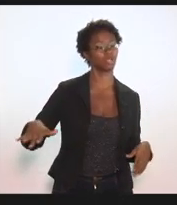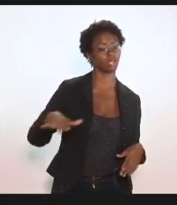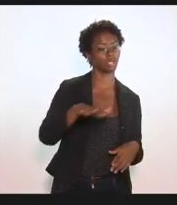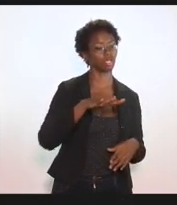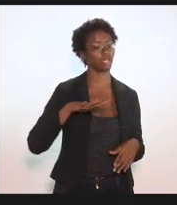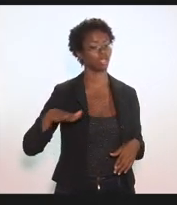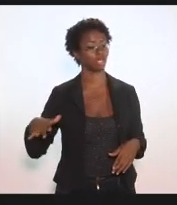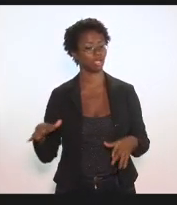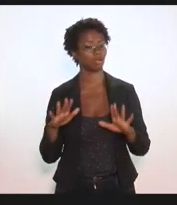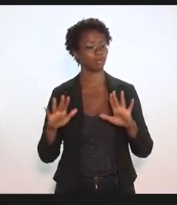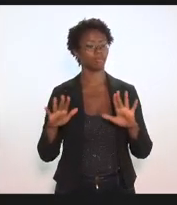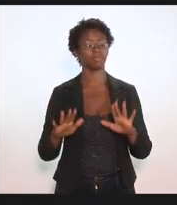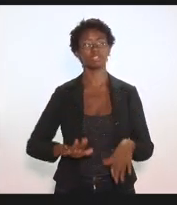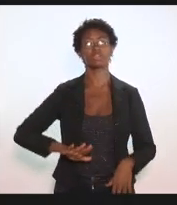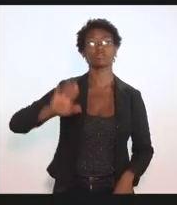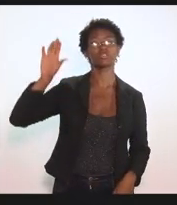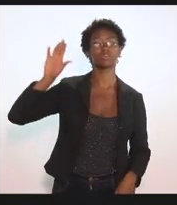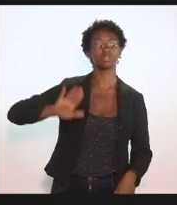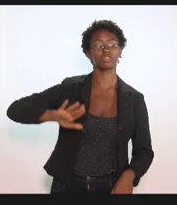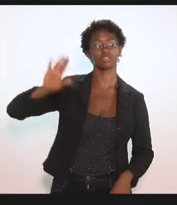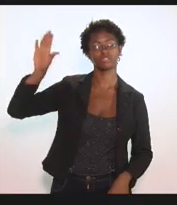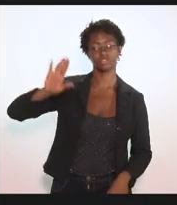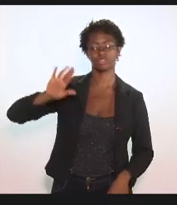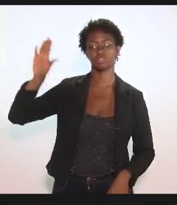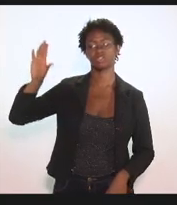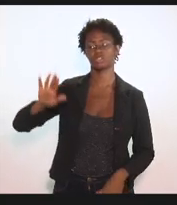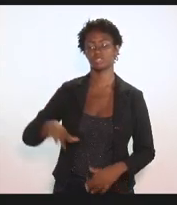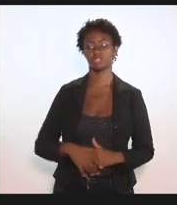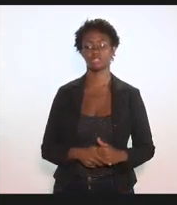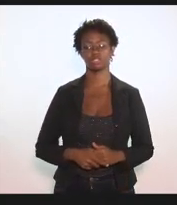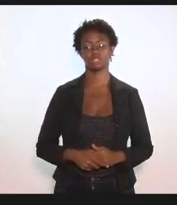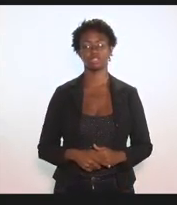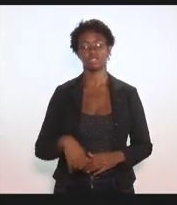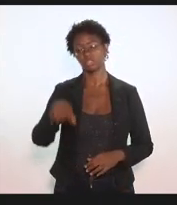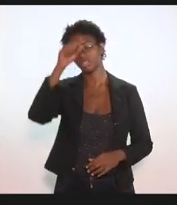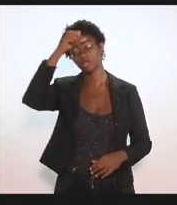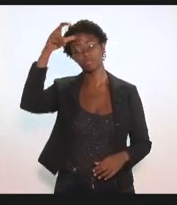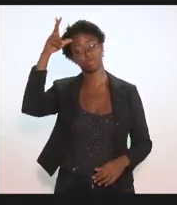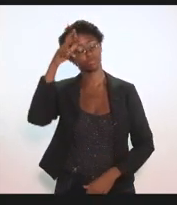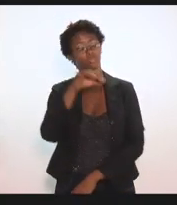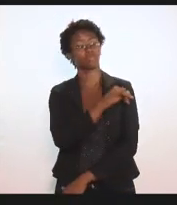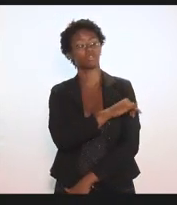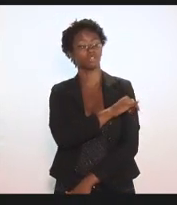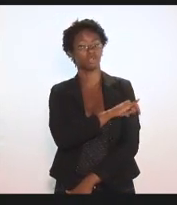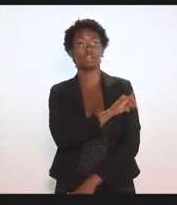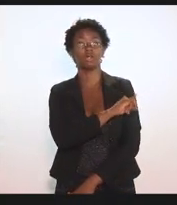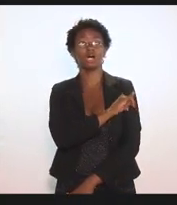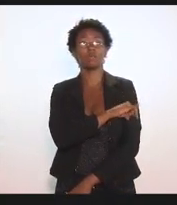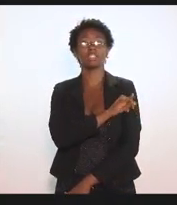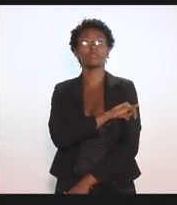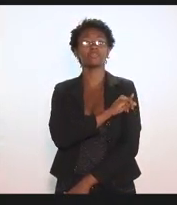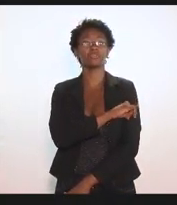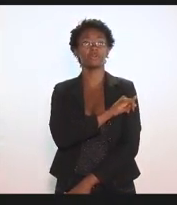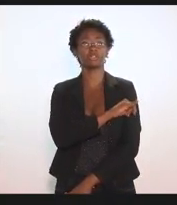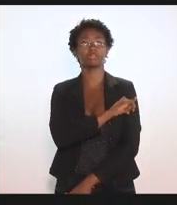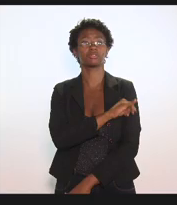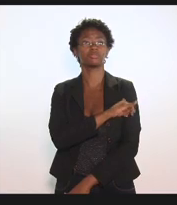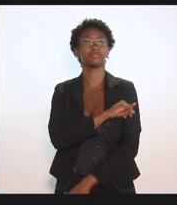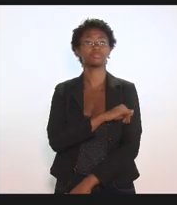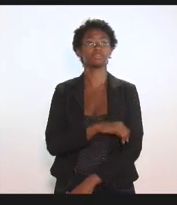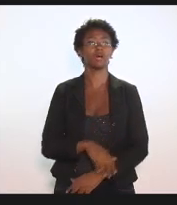a vice ao governo do Rio de Janeiro, à prefeitura do Rio de Janeiro, eu fui no Saara